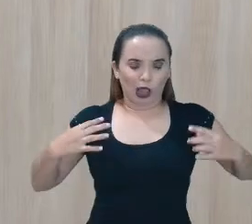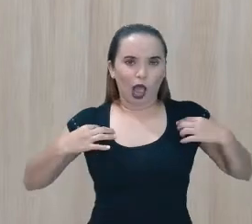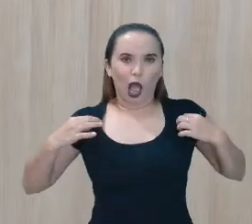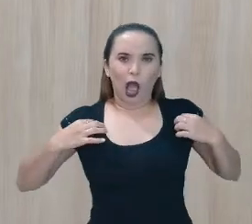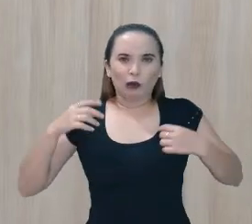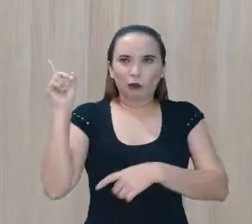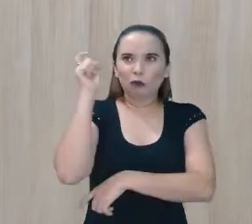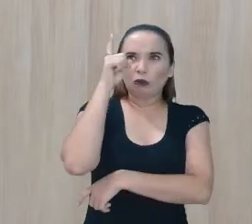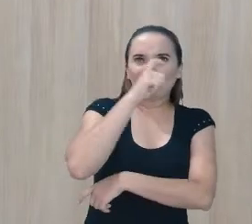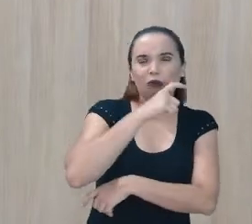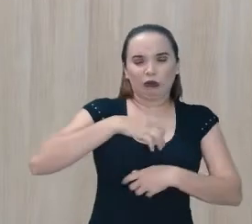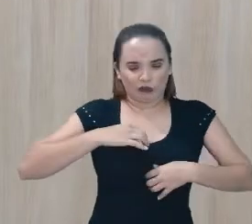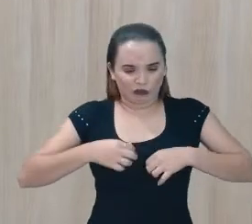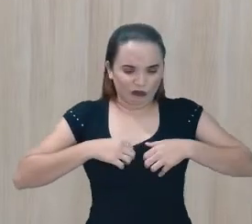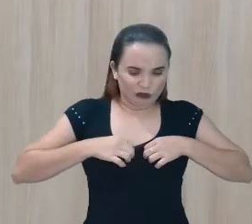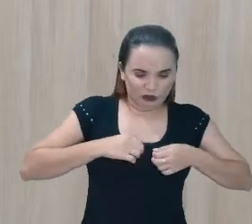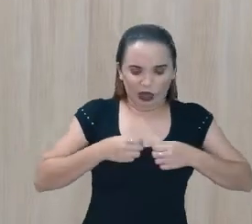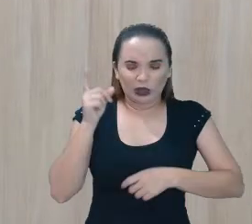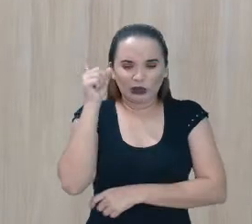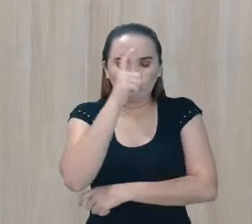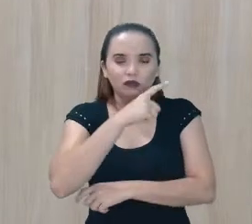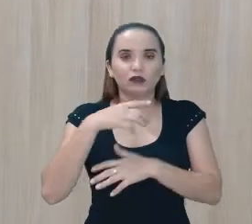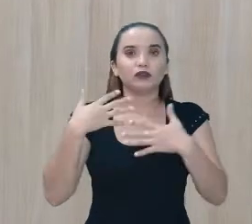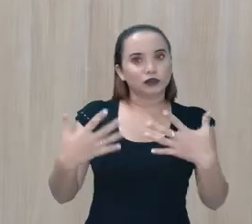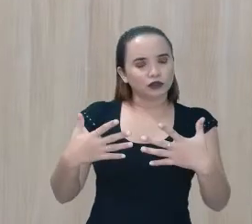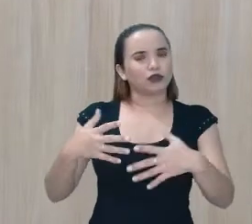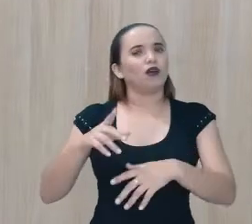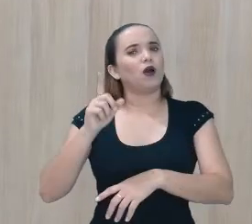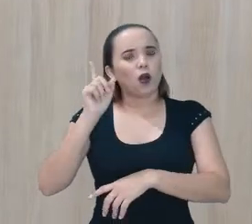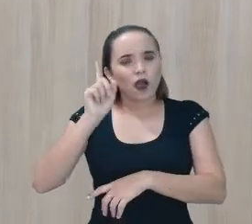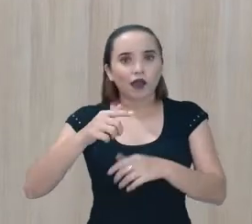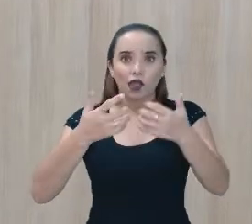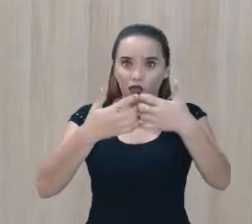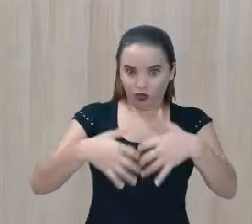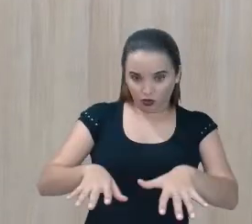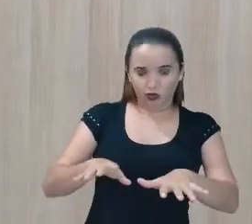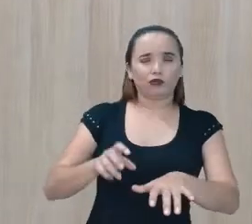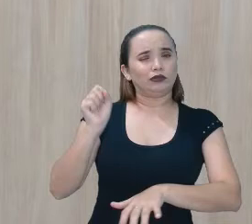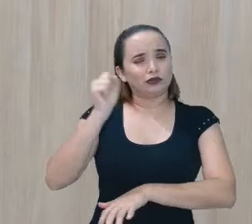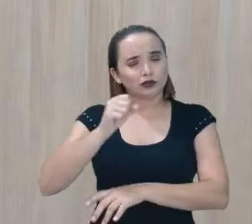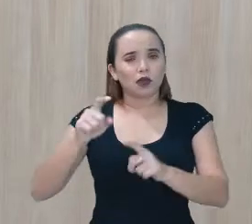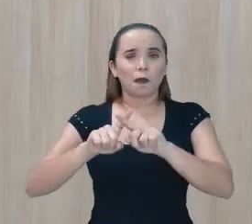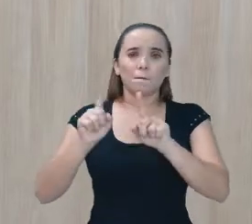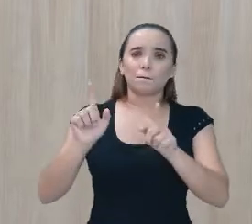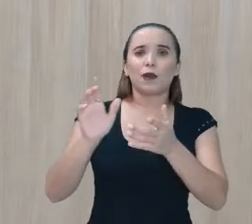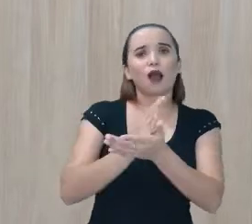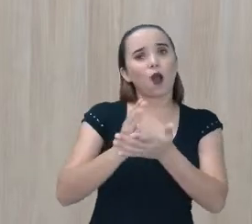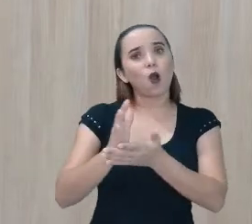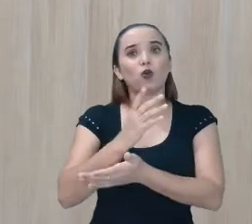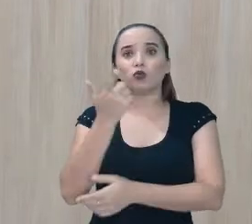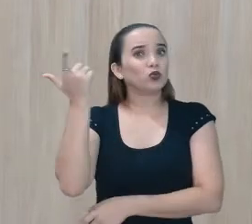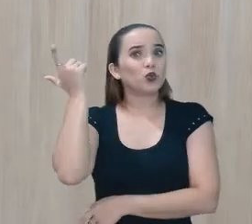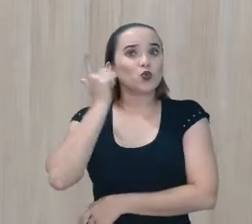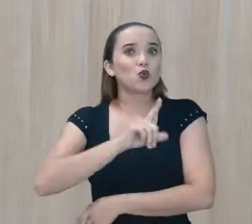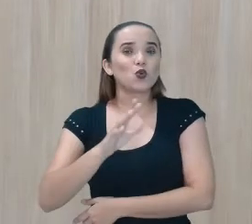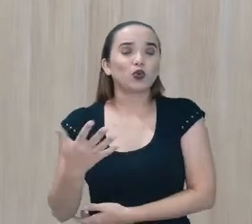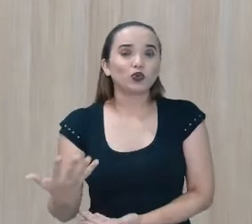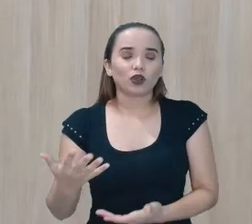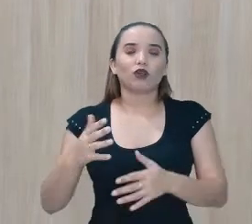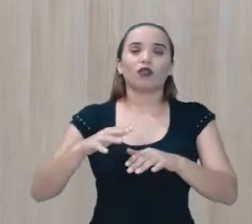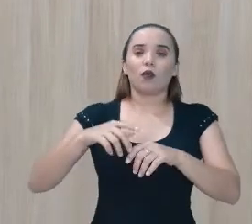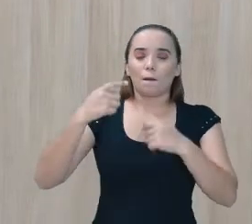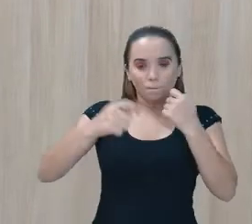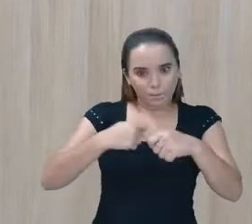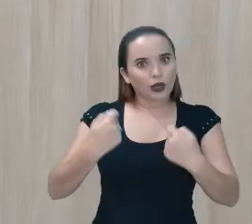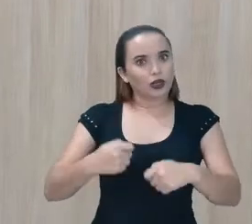natural? É. Vamos só fazer um trabalho para que ele consiga, de repente, até o final do ano, se ele conseguir, já